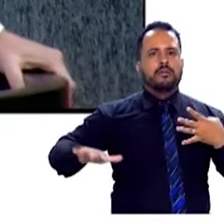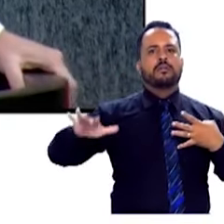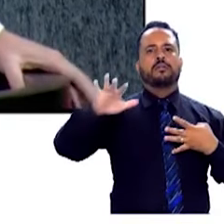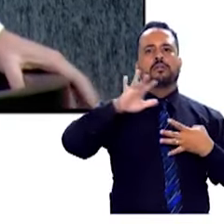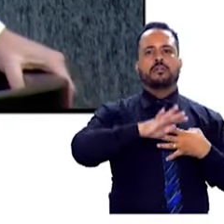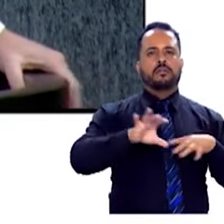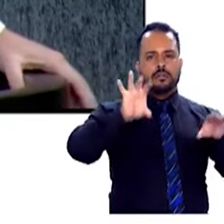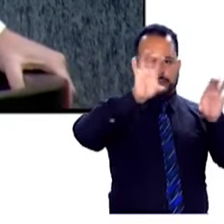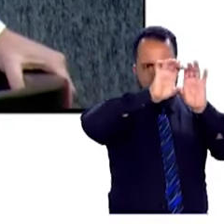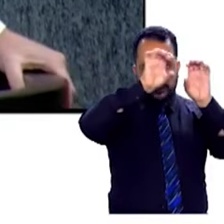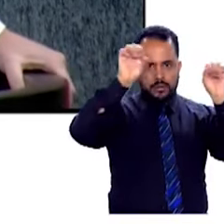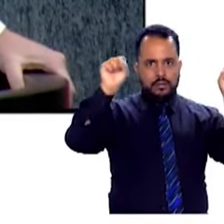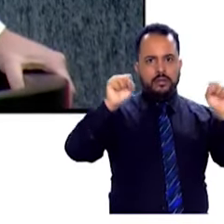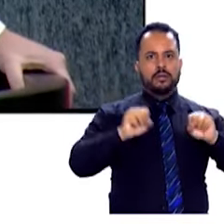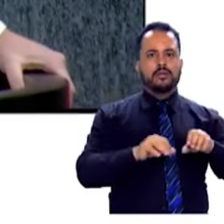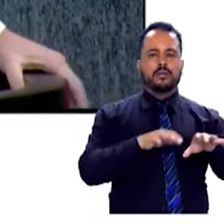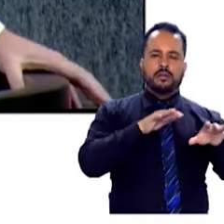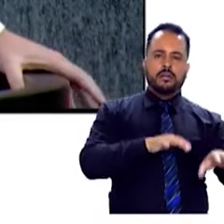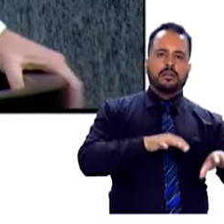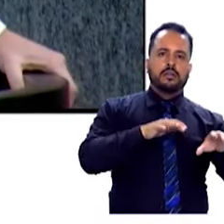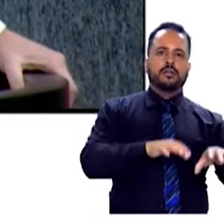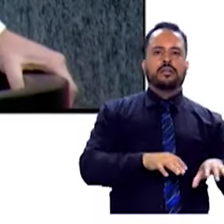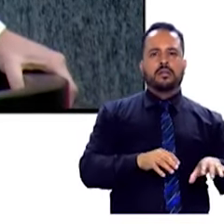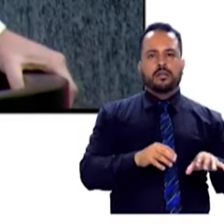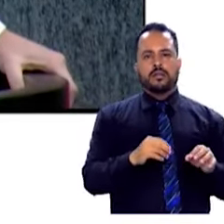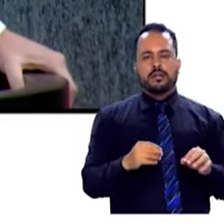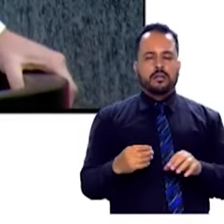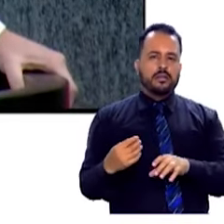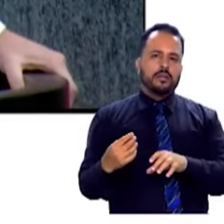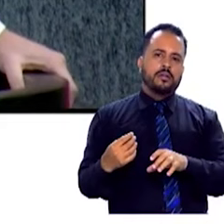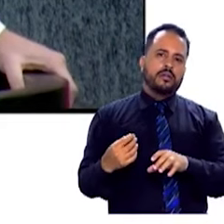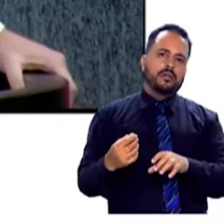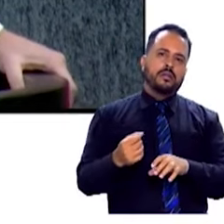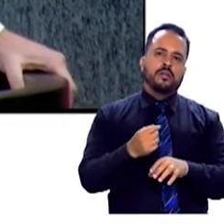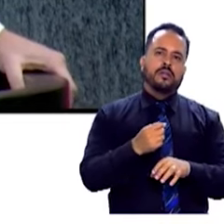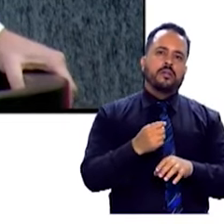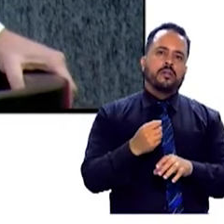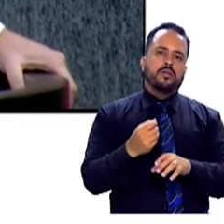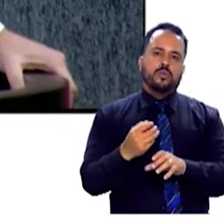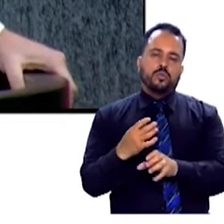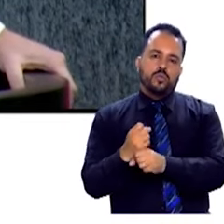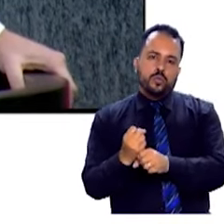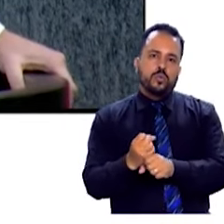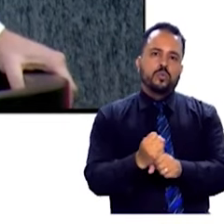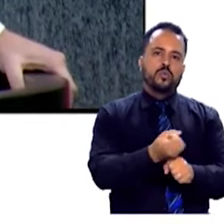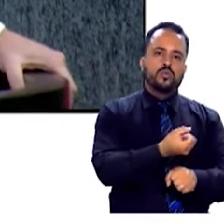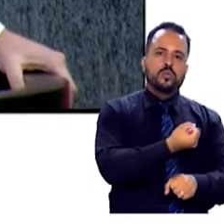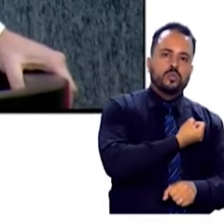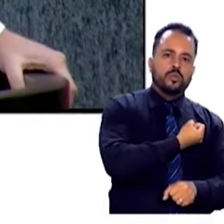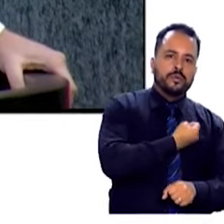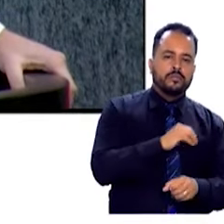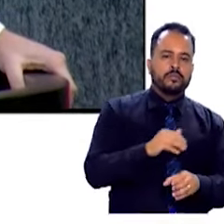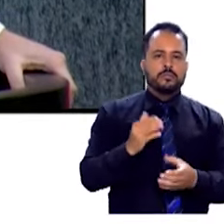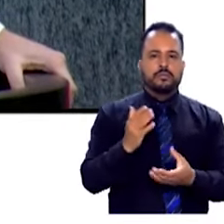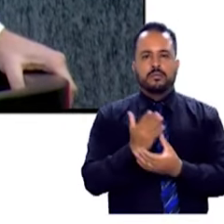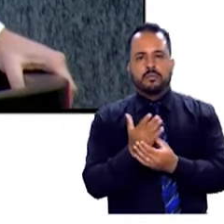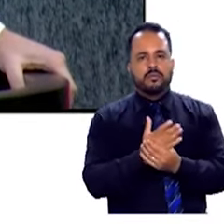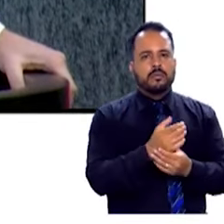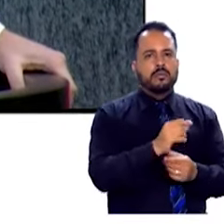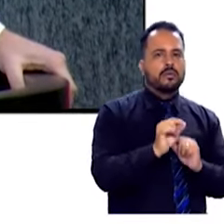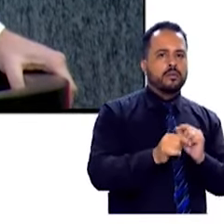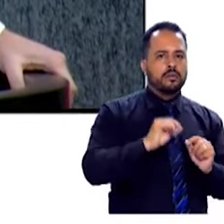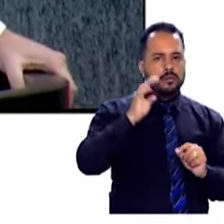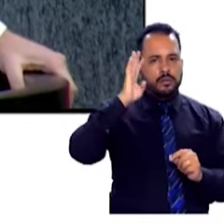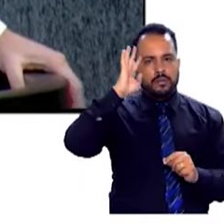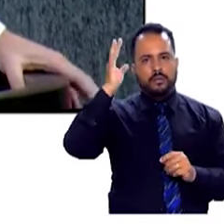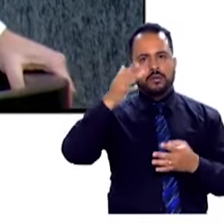Unido é inversamente proporcional ao número de casos que decide Esses precedentes são set são são estabelecidos